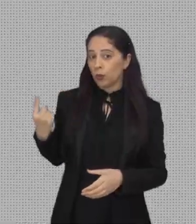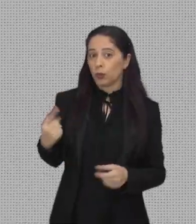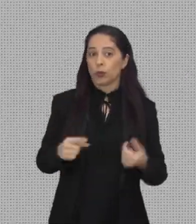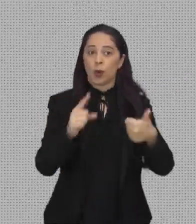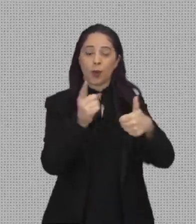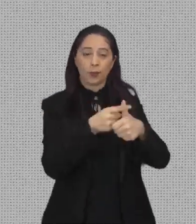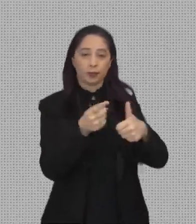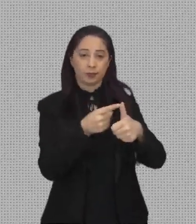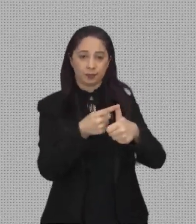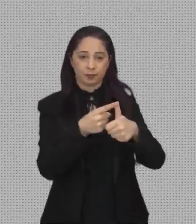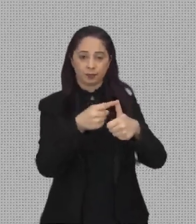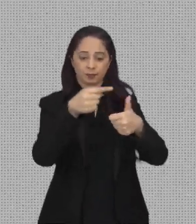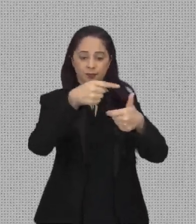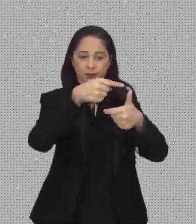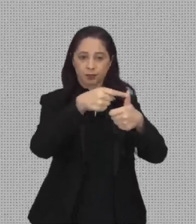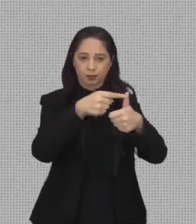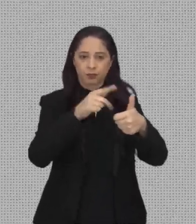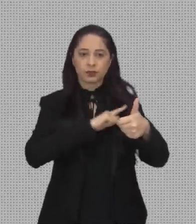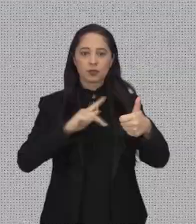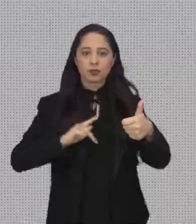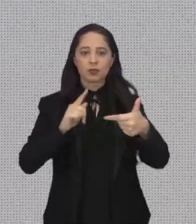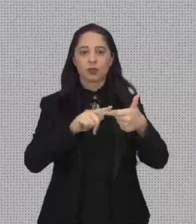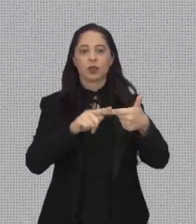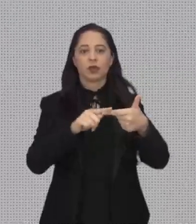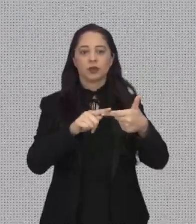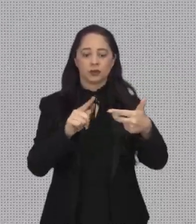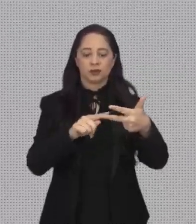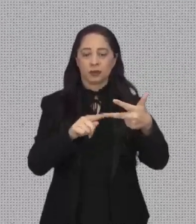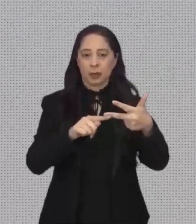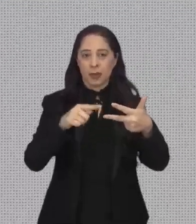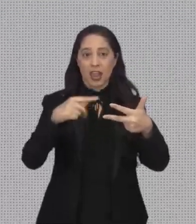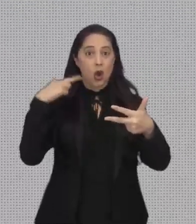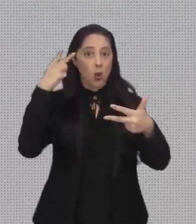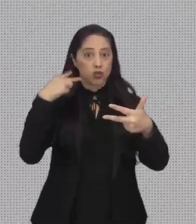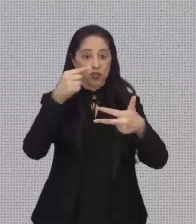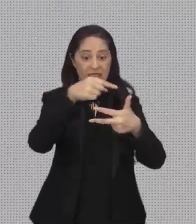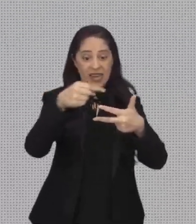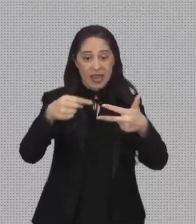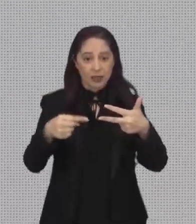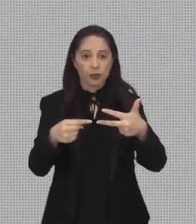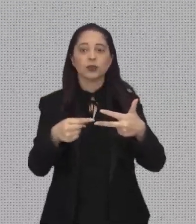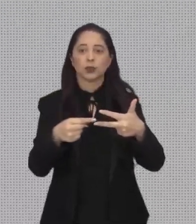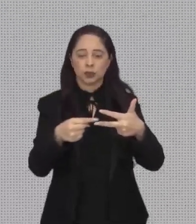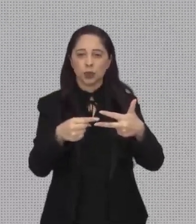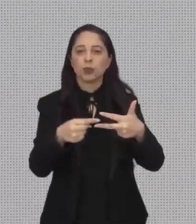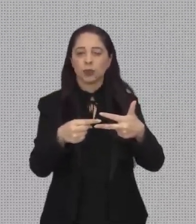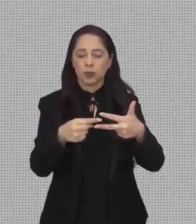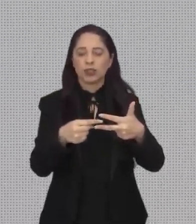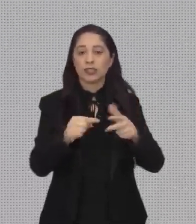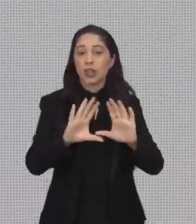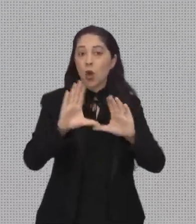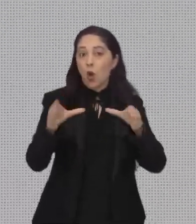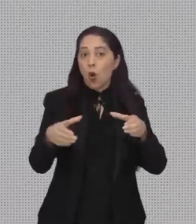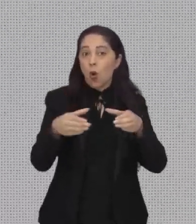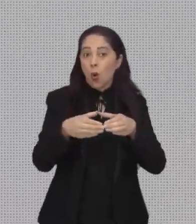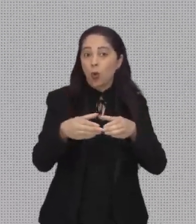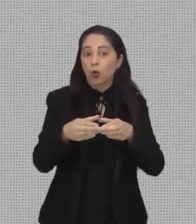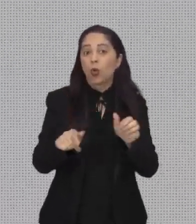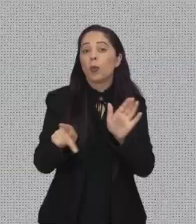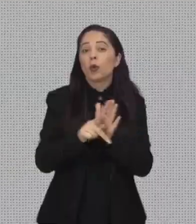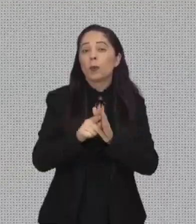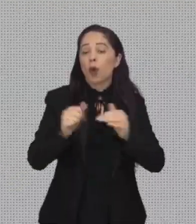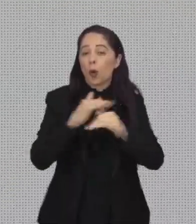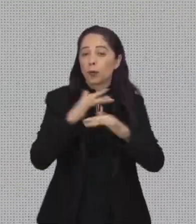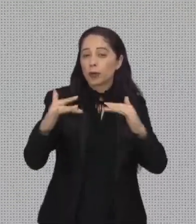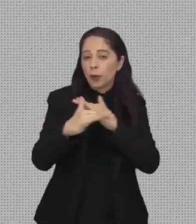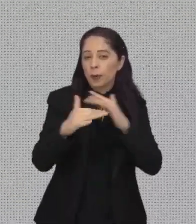Formada por 3 parlamentares, sendo um presidente, um membro e um relator, respectivamente nessa legislatura, o